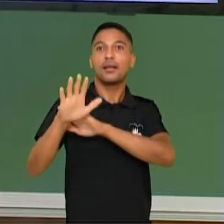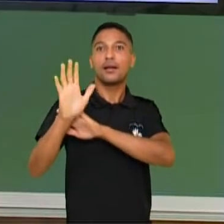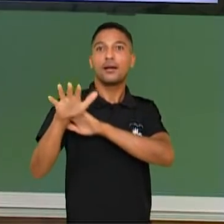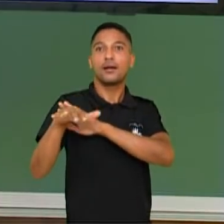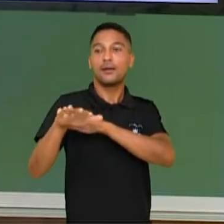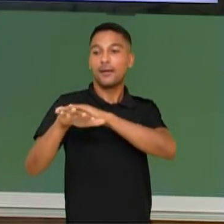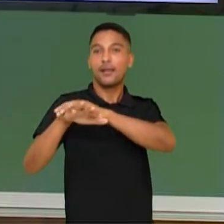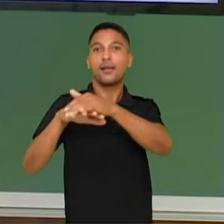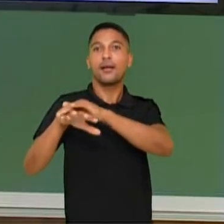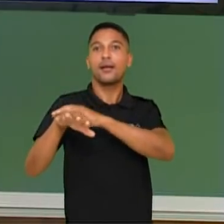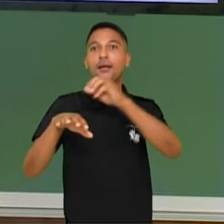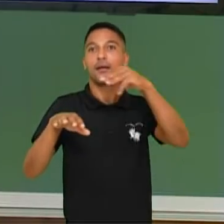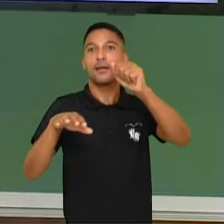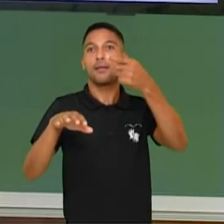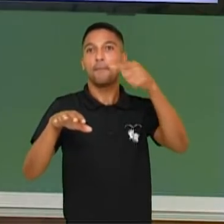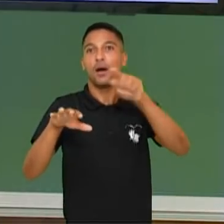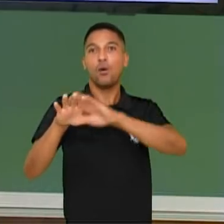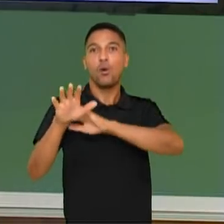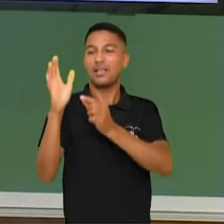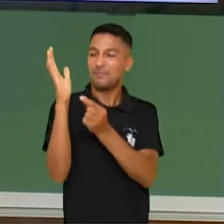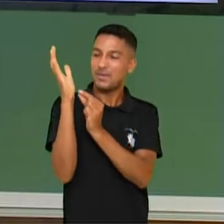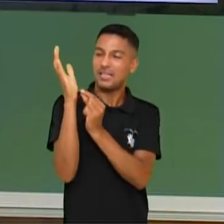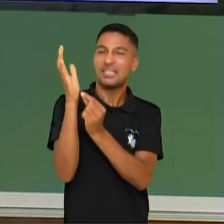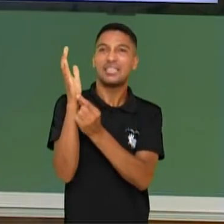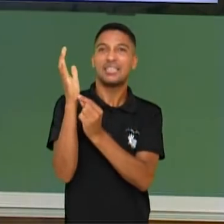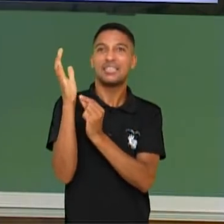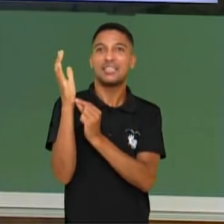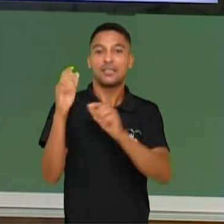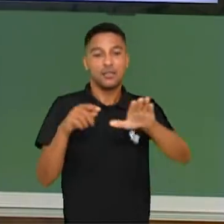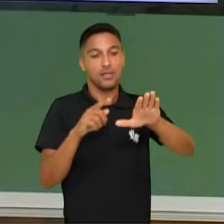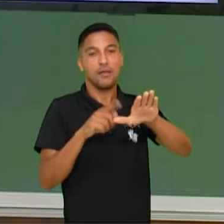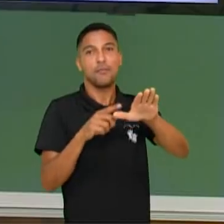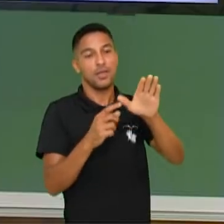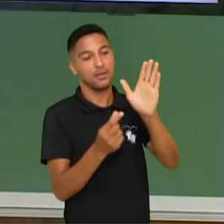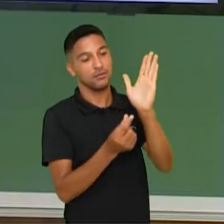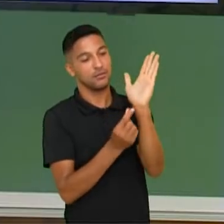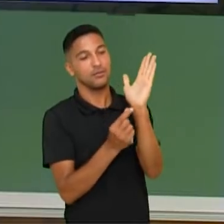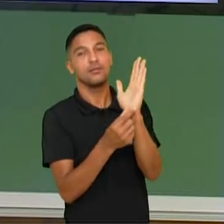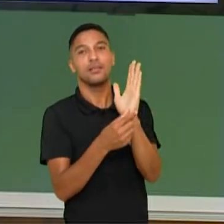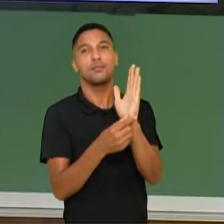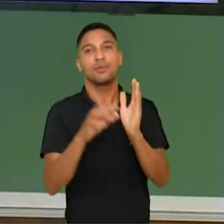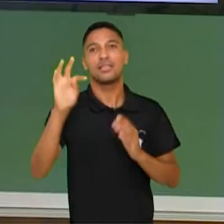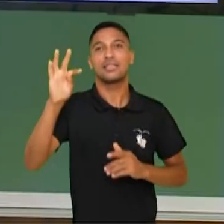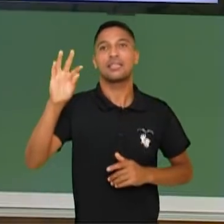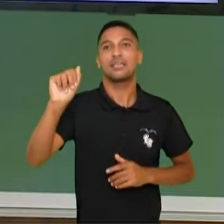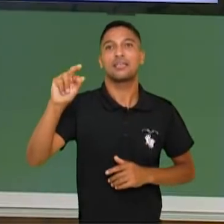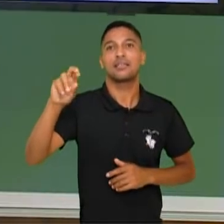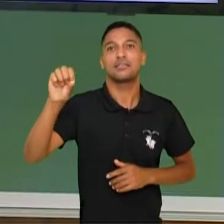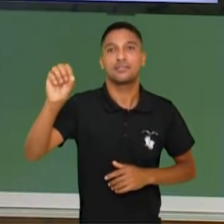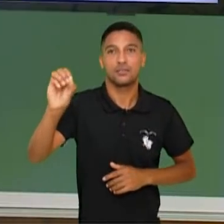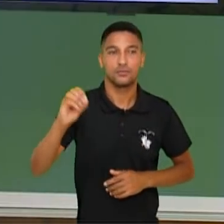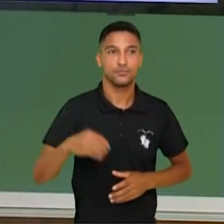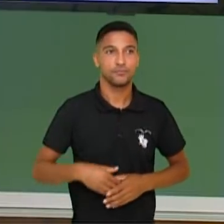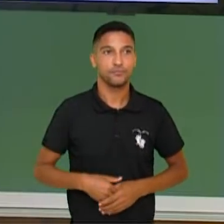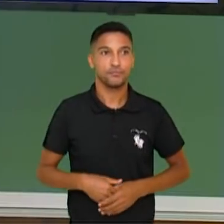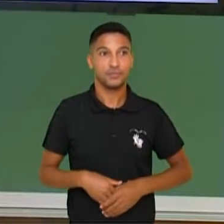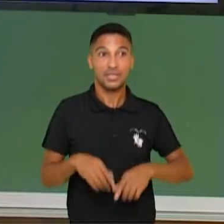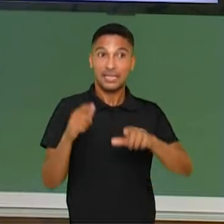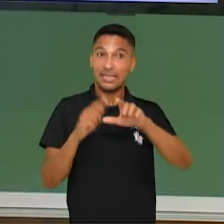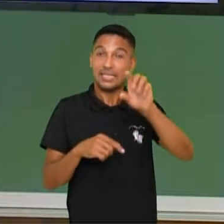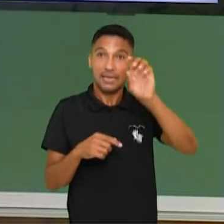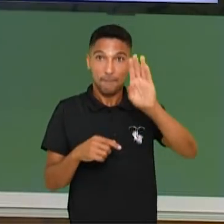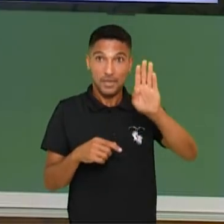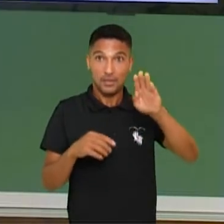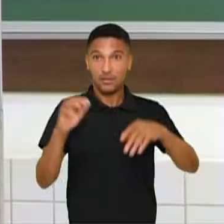pequenininhos? Você não podia mais errar. Letra B, fêmur, é o maior osso do corpo. Se ele é o